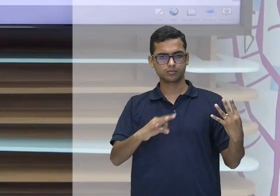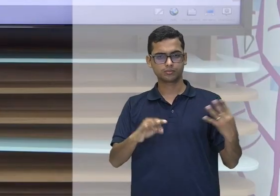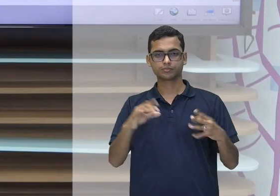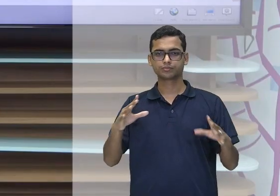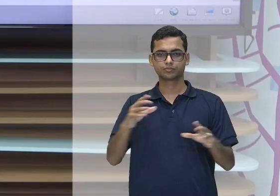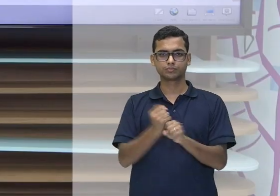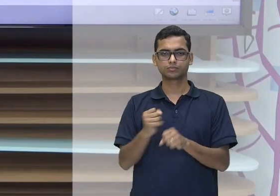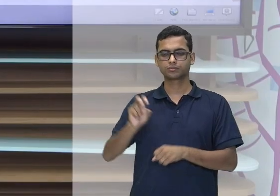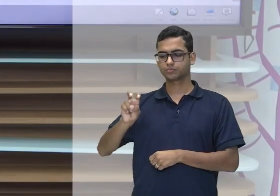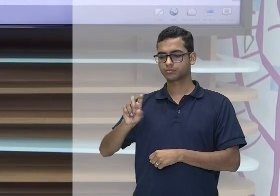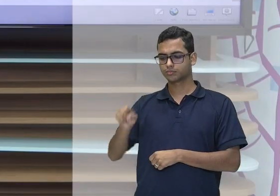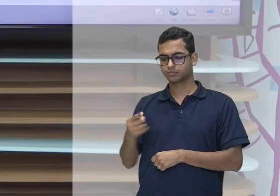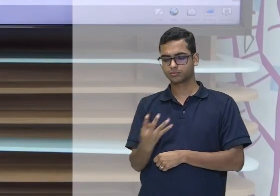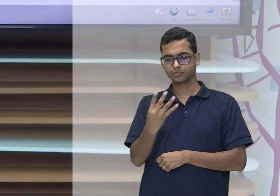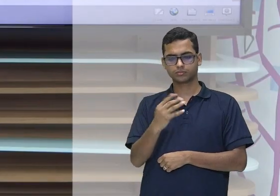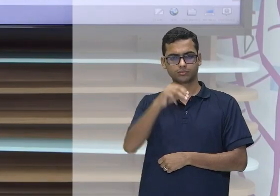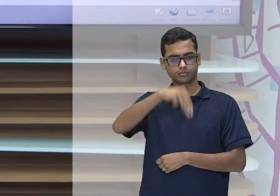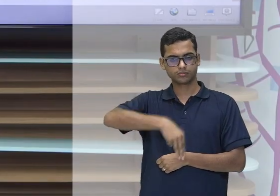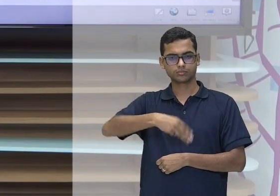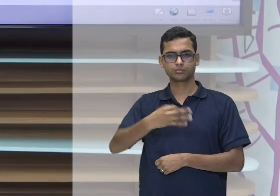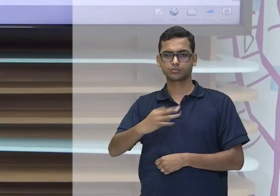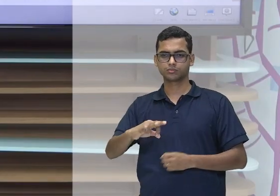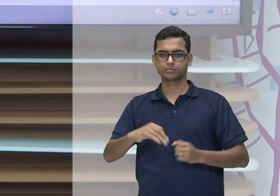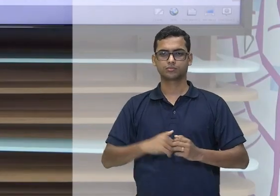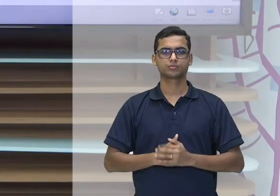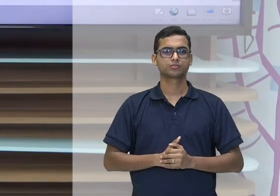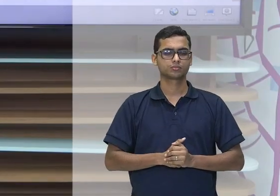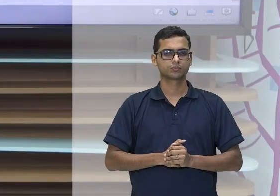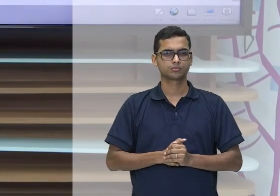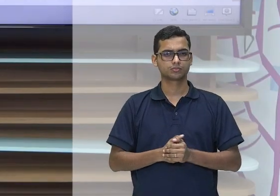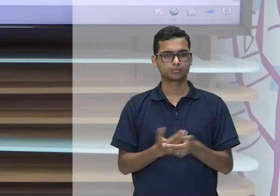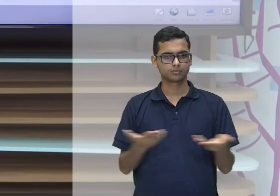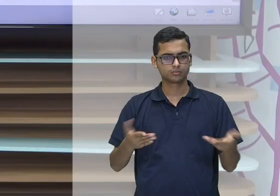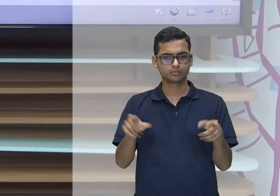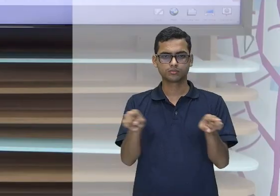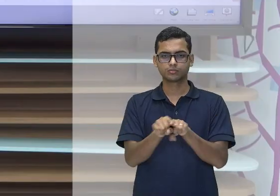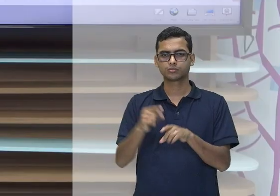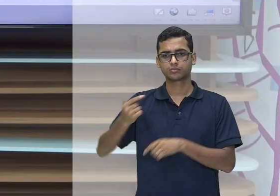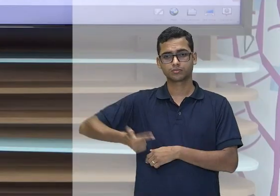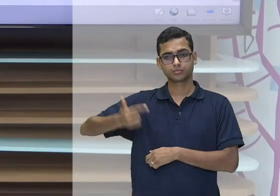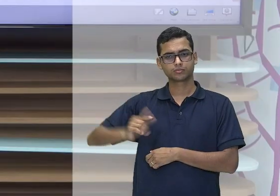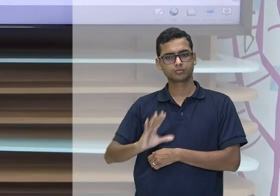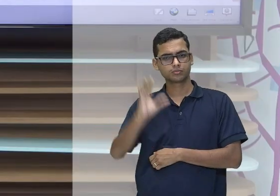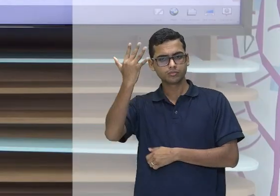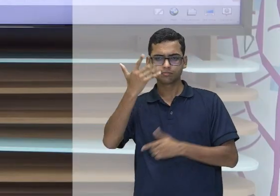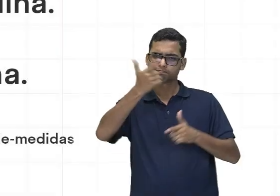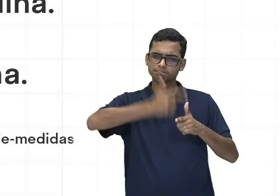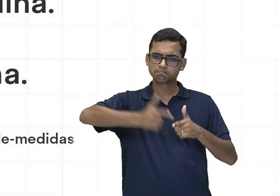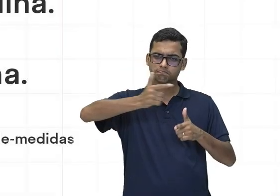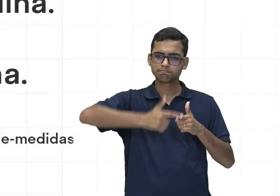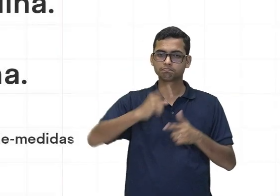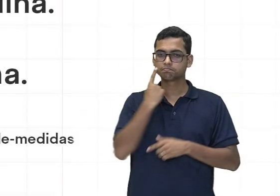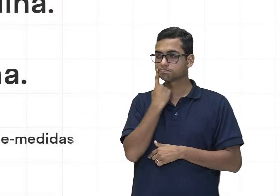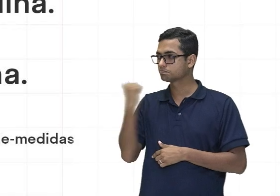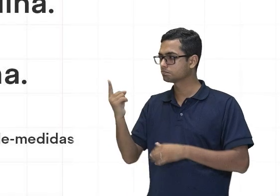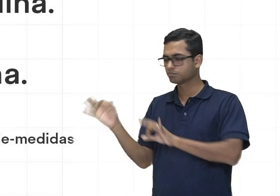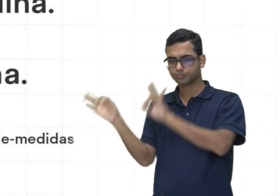5,4 metros. Ok? Tranquilo? Vamos agora para a nossa segunda situação problema. Vamos lá.